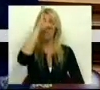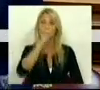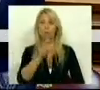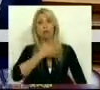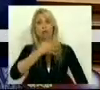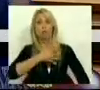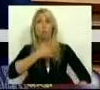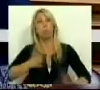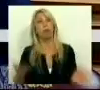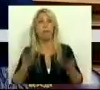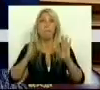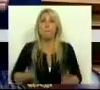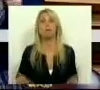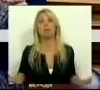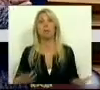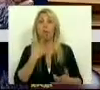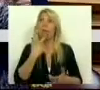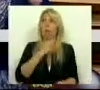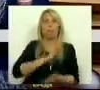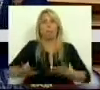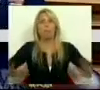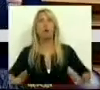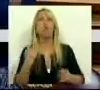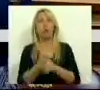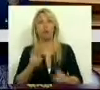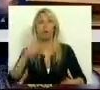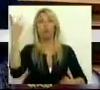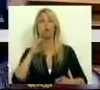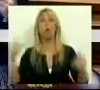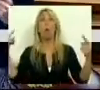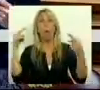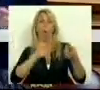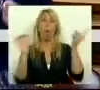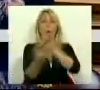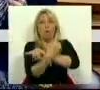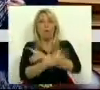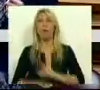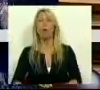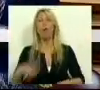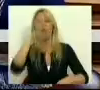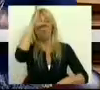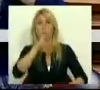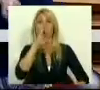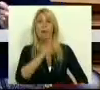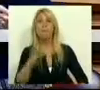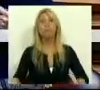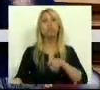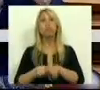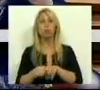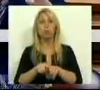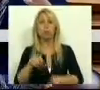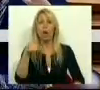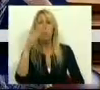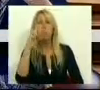absolutamente nada. Porquê? Porque está a acontecer exatamente o contrário. Ou seja, o Governo está a aplicar uma política bruta